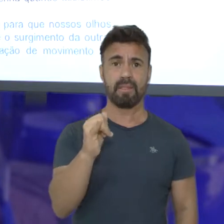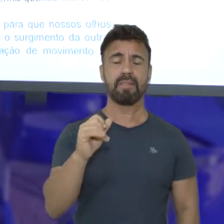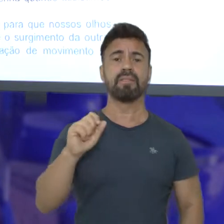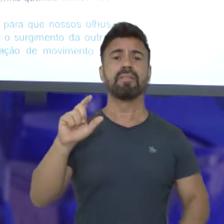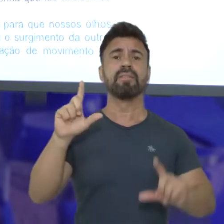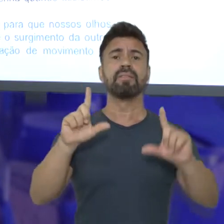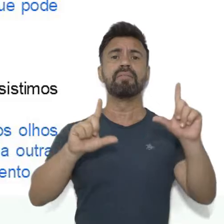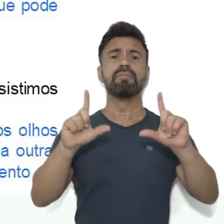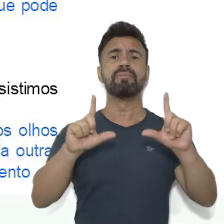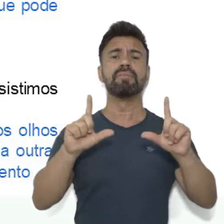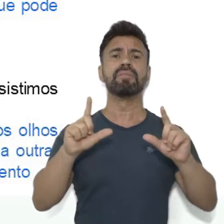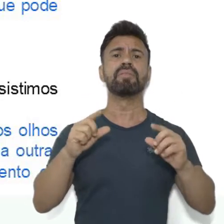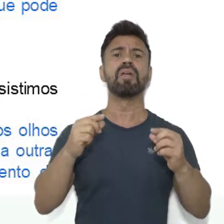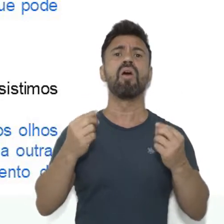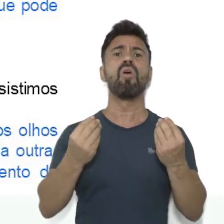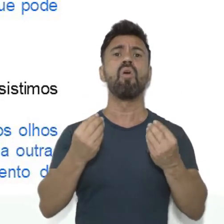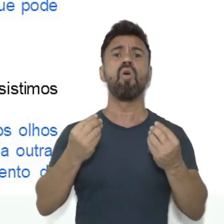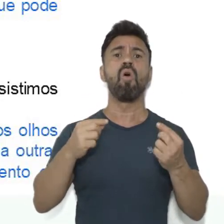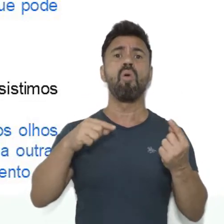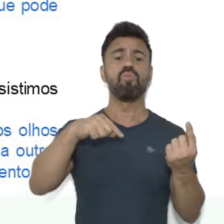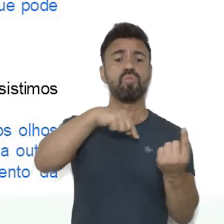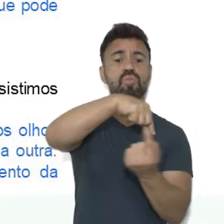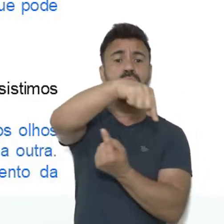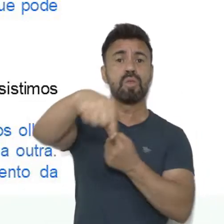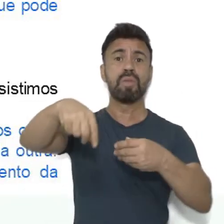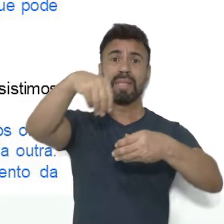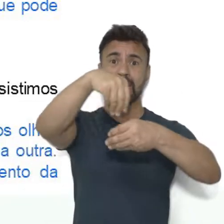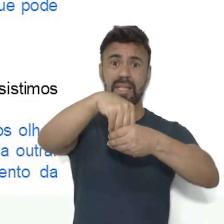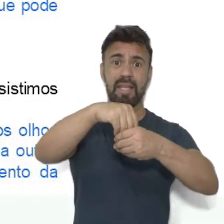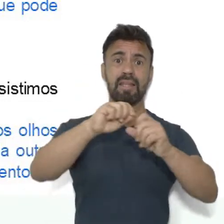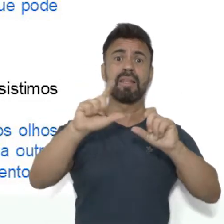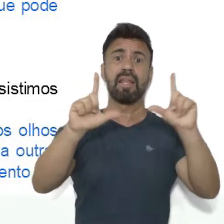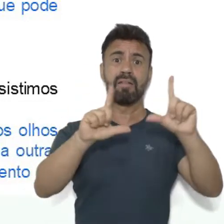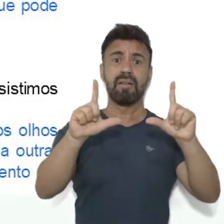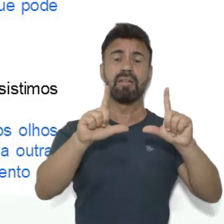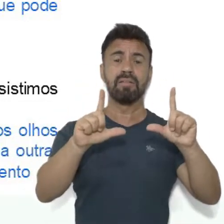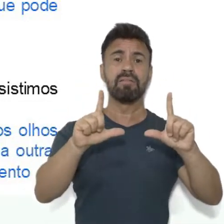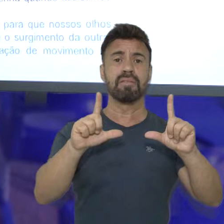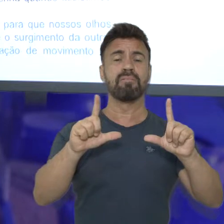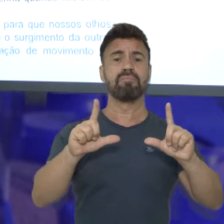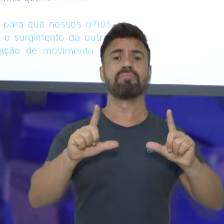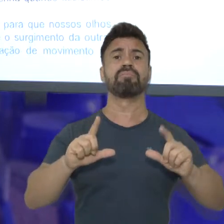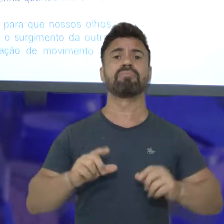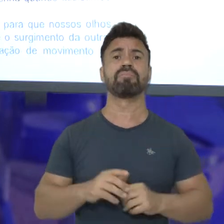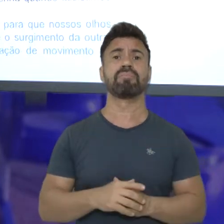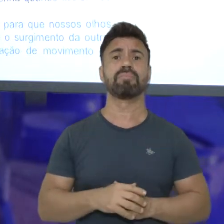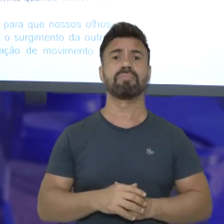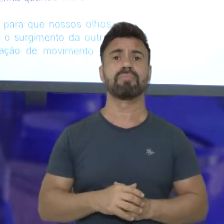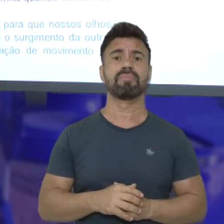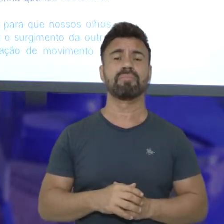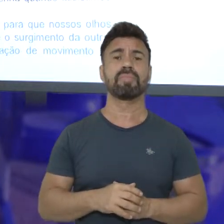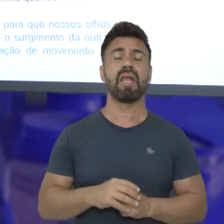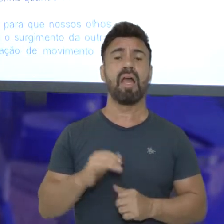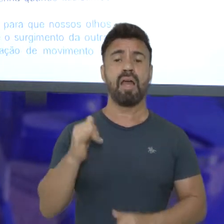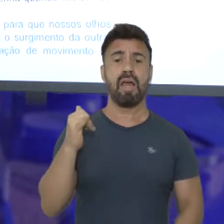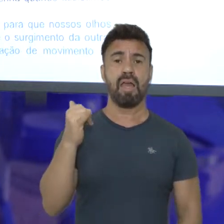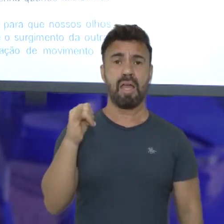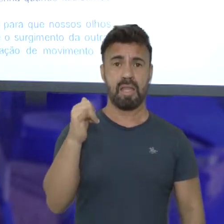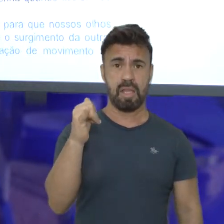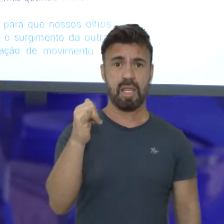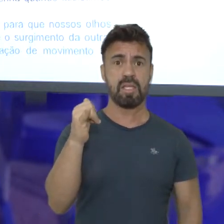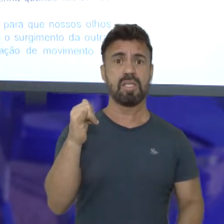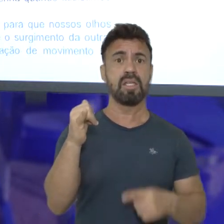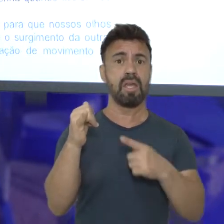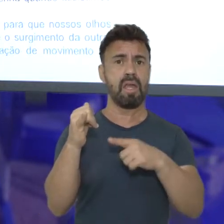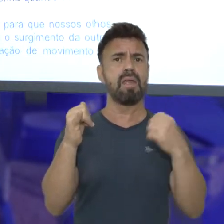é fazer com que o circuito elétrico interno da televisão funcione. A energia elétrica é